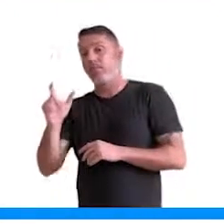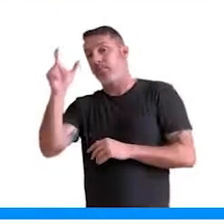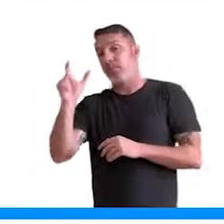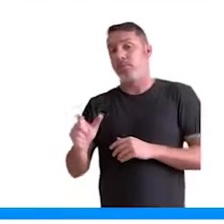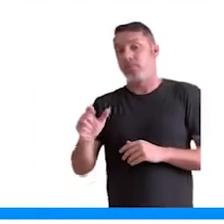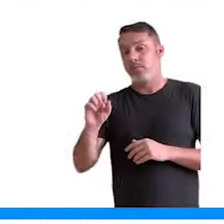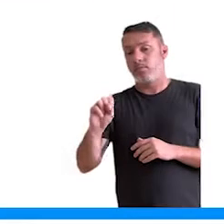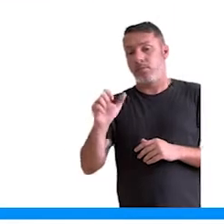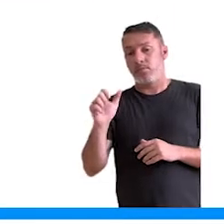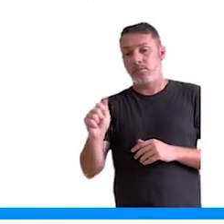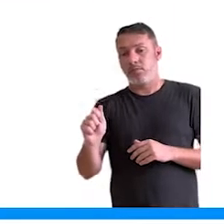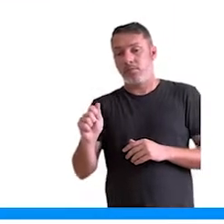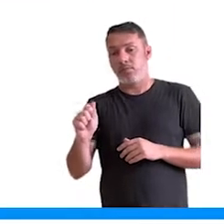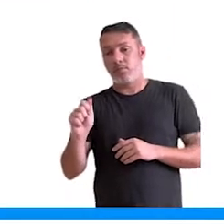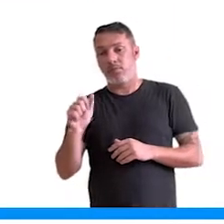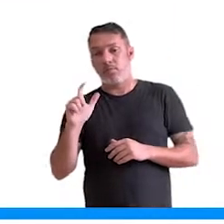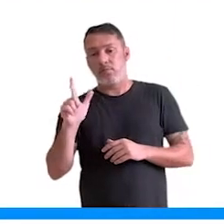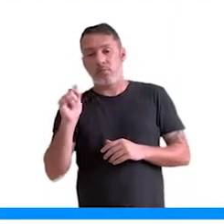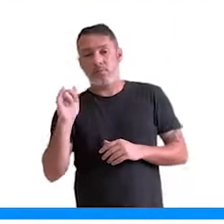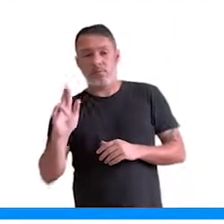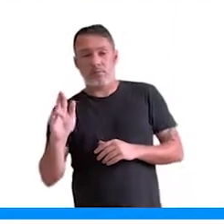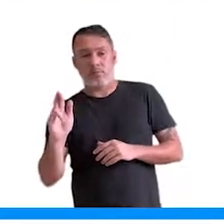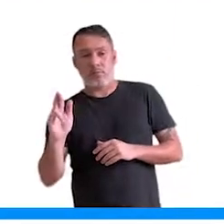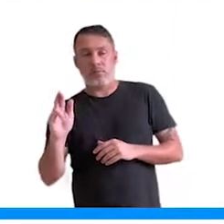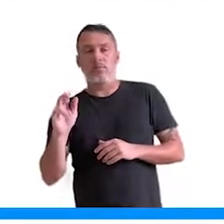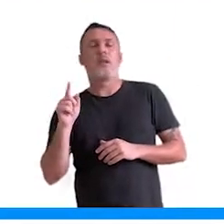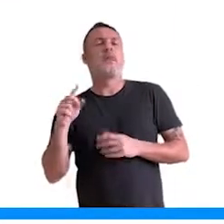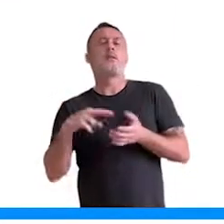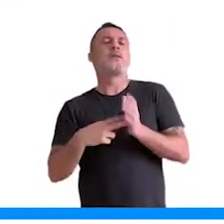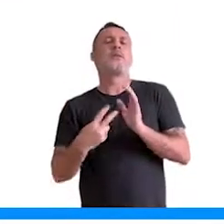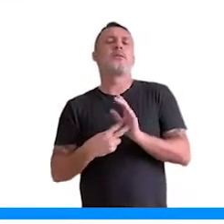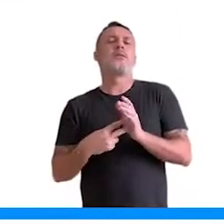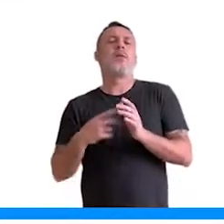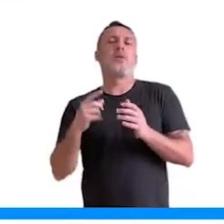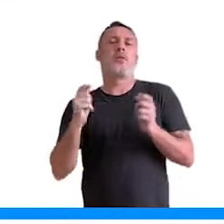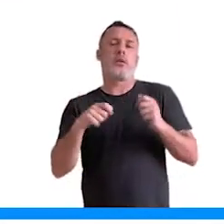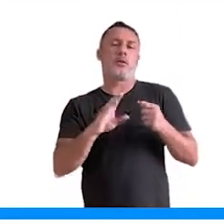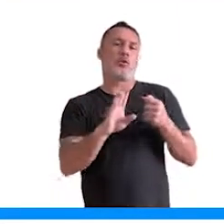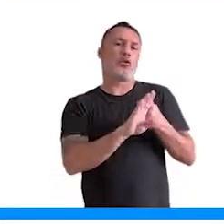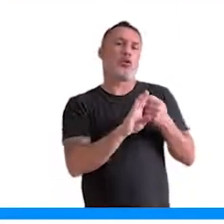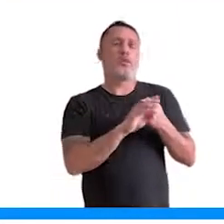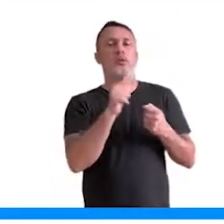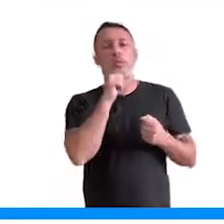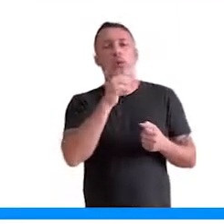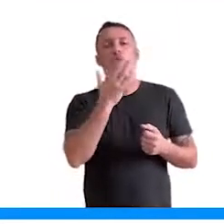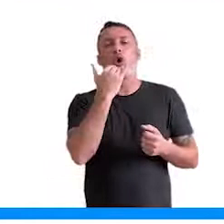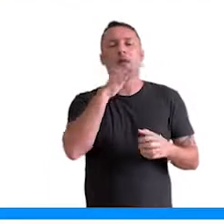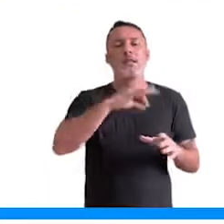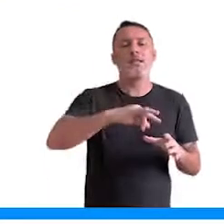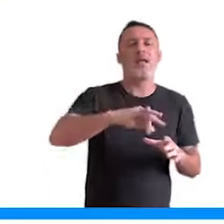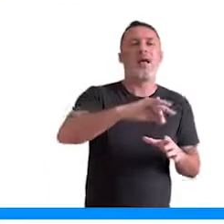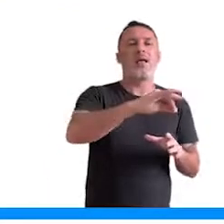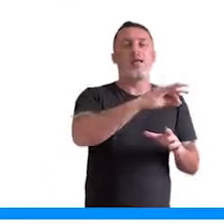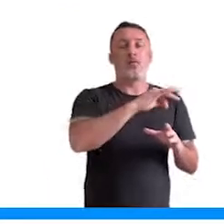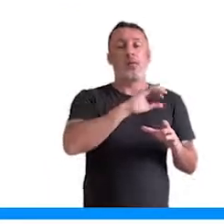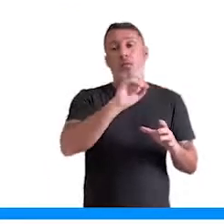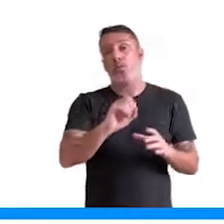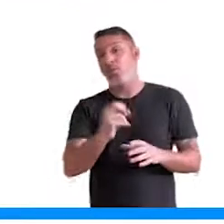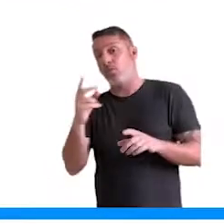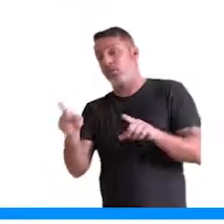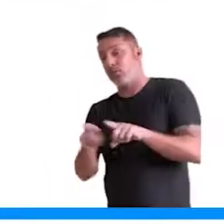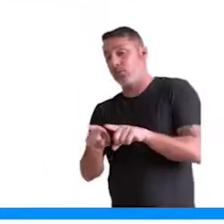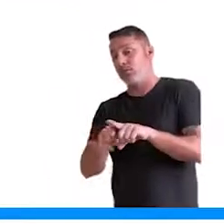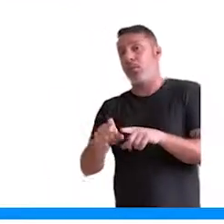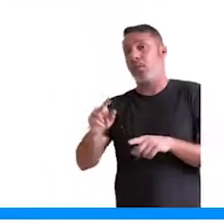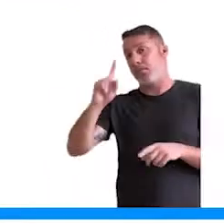né? O sal, olha aí, o sal, já falei nas aulas anteriores, sal pode ser substantivo para salgar a comidinha, temperar a